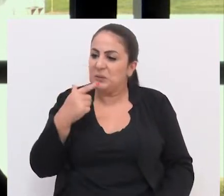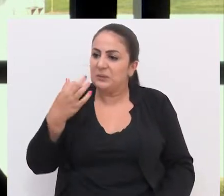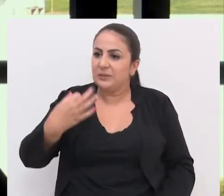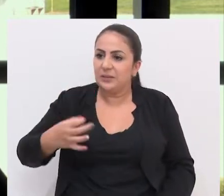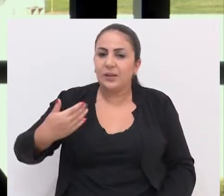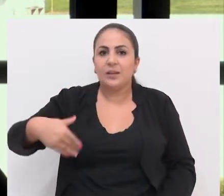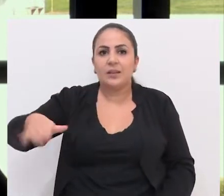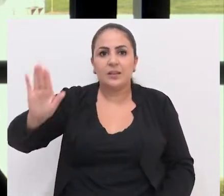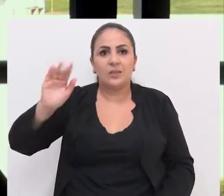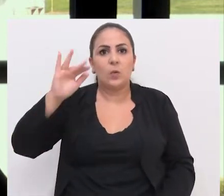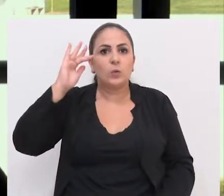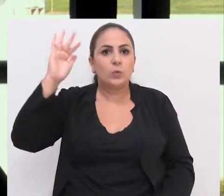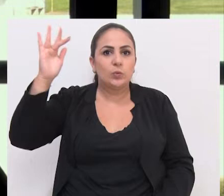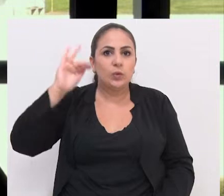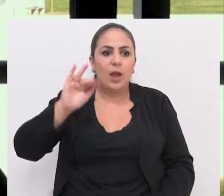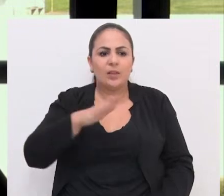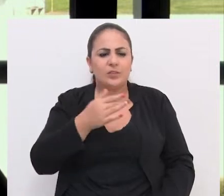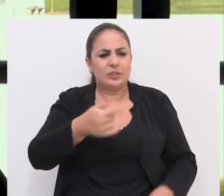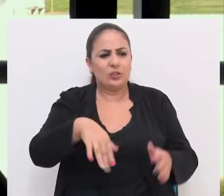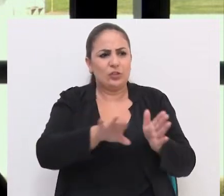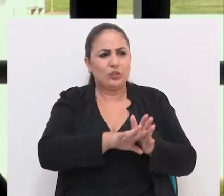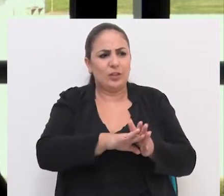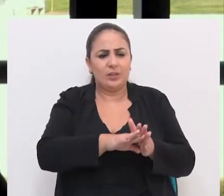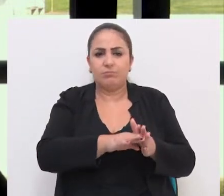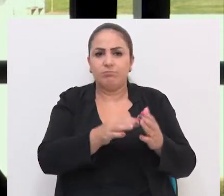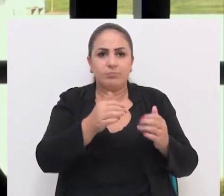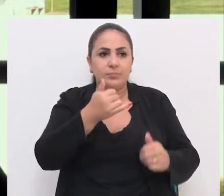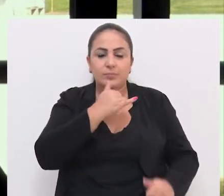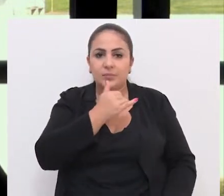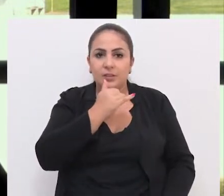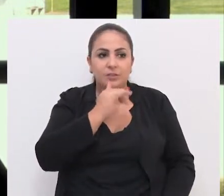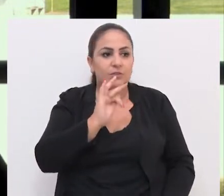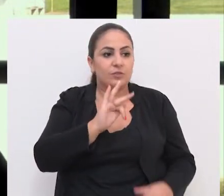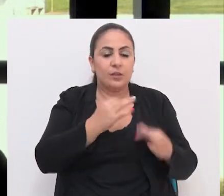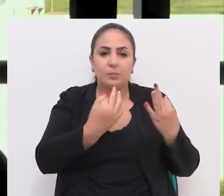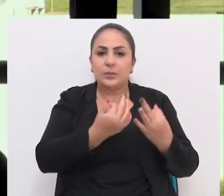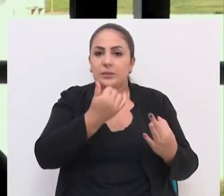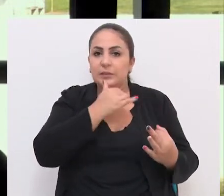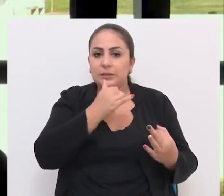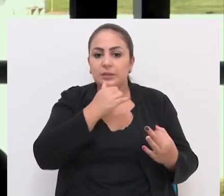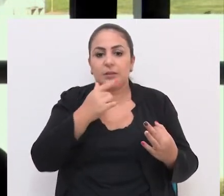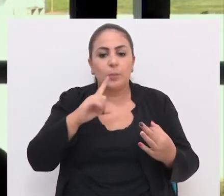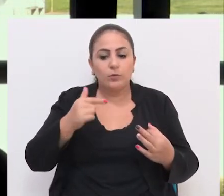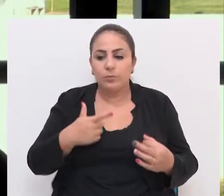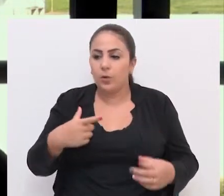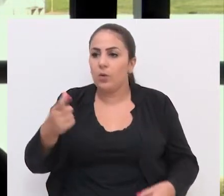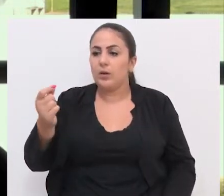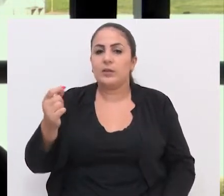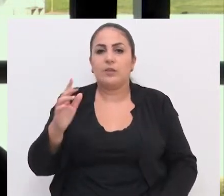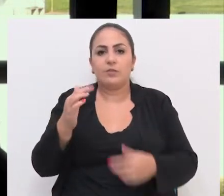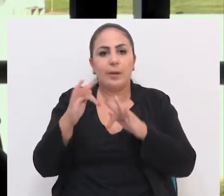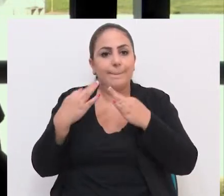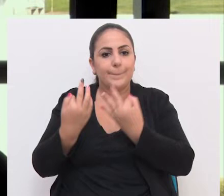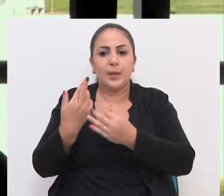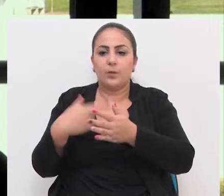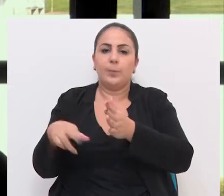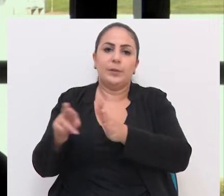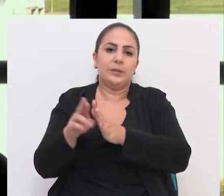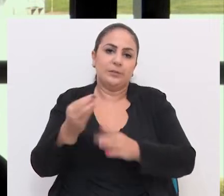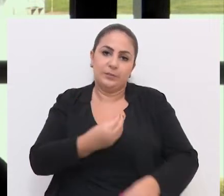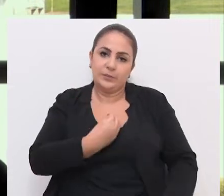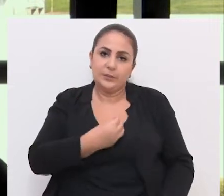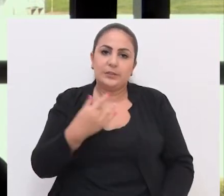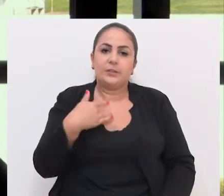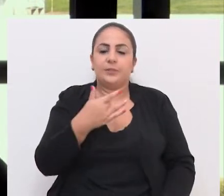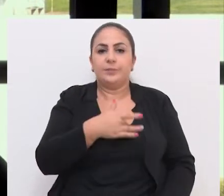realmente, saindo com sonhos, chegando muitas vezes lamentando, a família lamentando, mas saindo com sonhos, saindo com a família